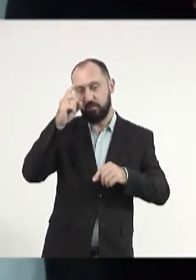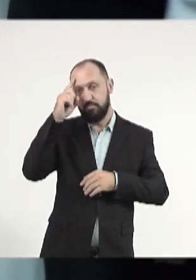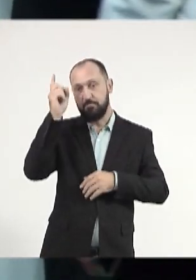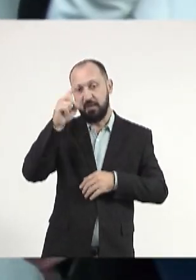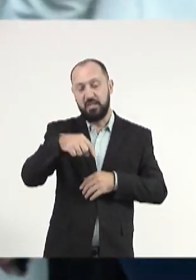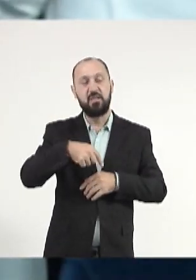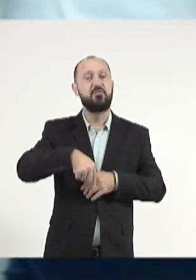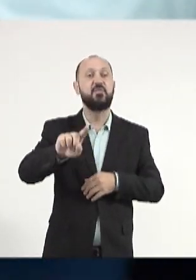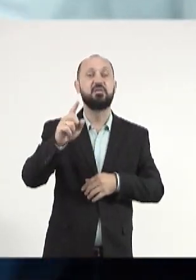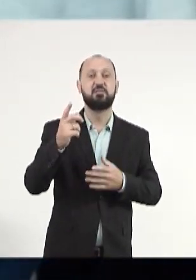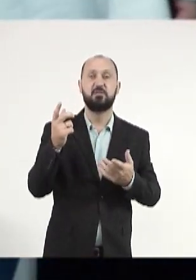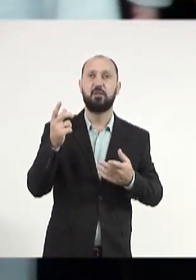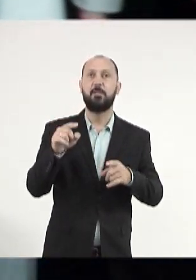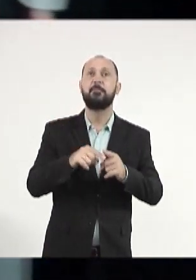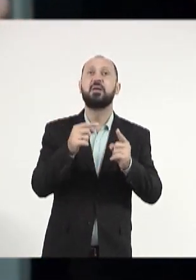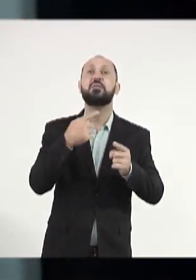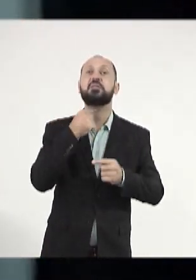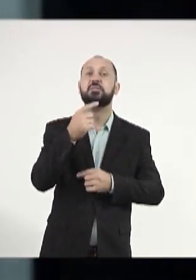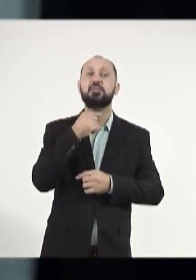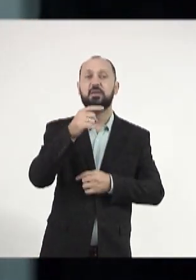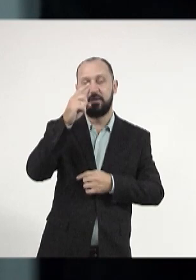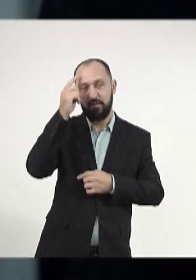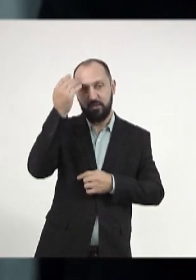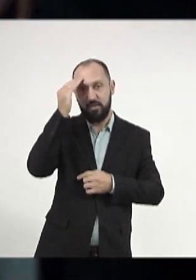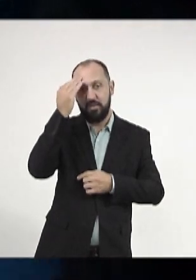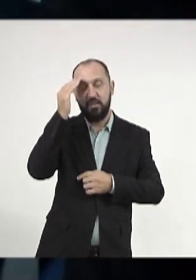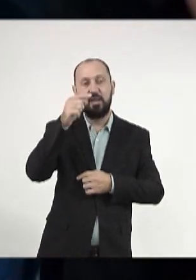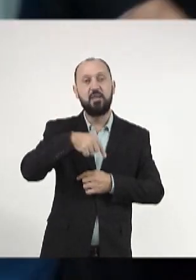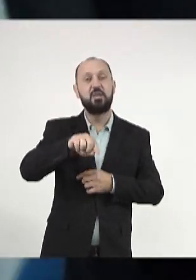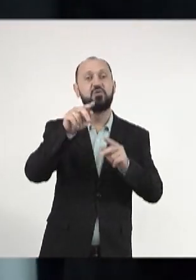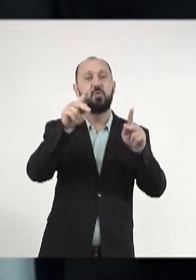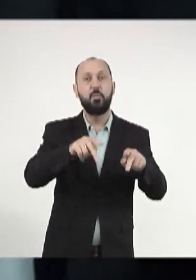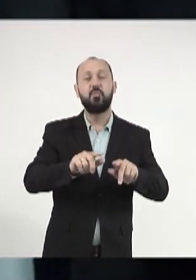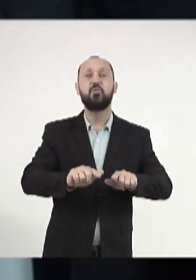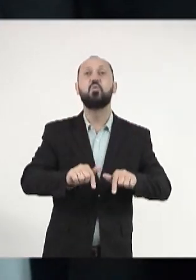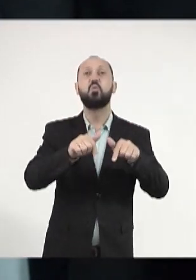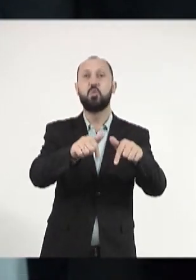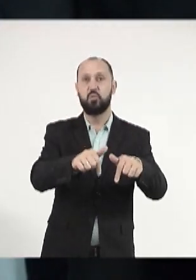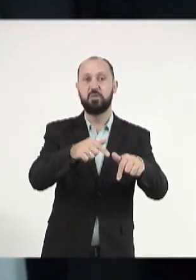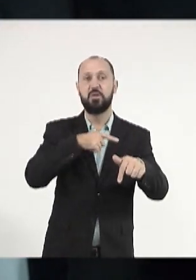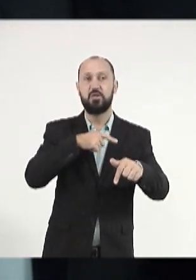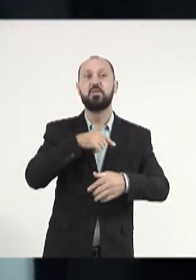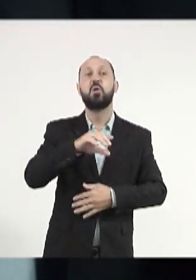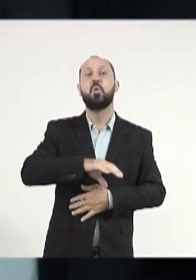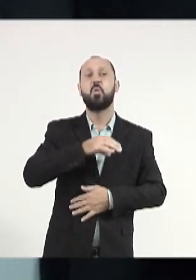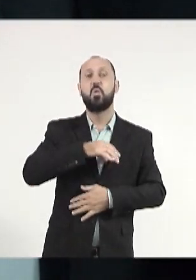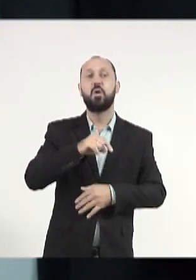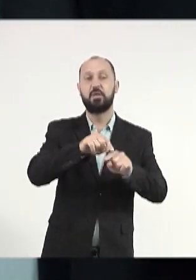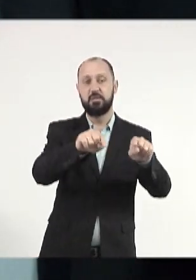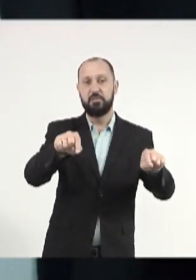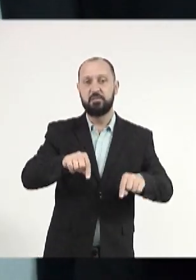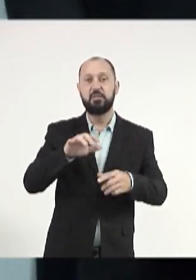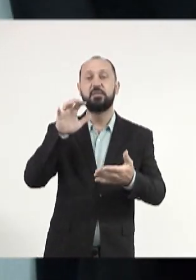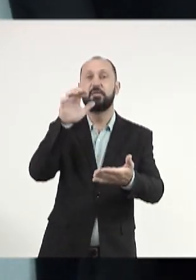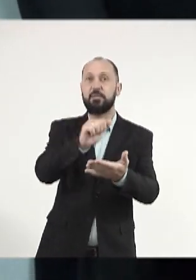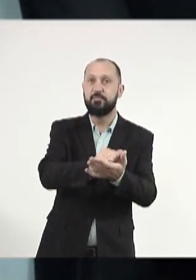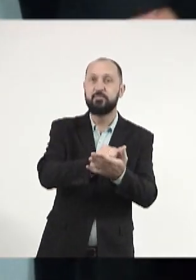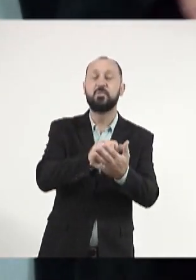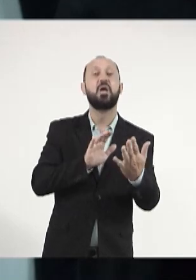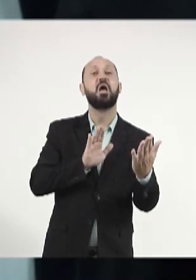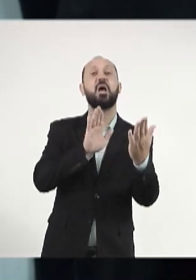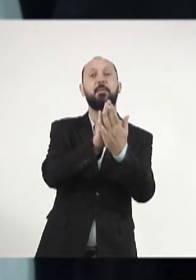mandando eles fazerem isso, mas ninguém consegue compreender que esse povo luta e tem coragem de ocupar esses territórios, ir para